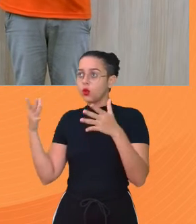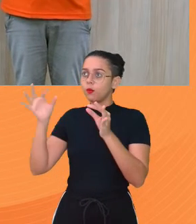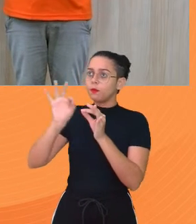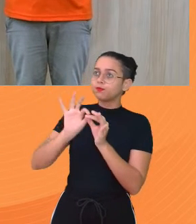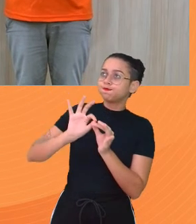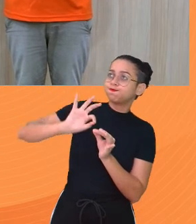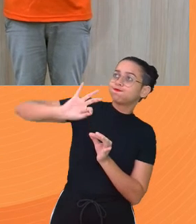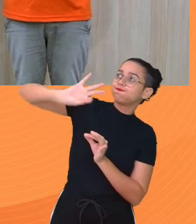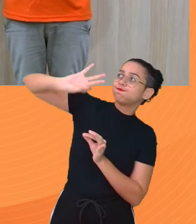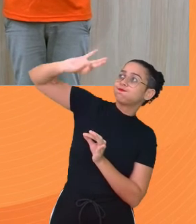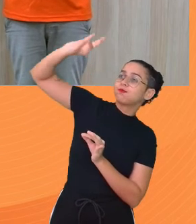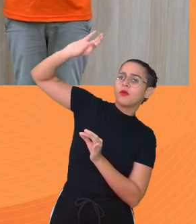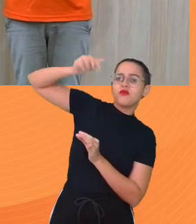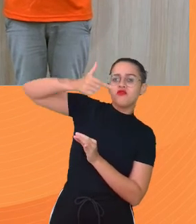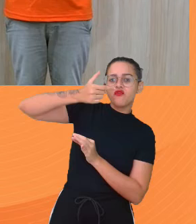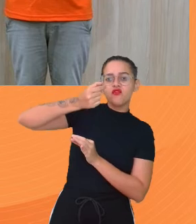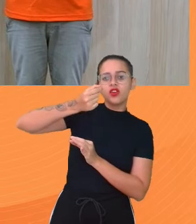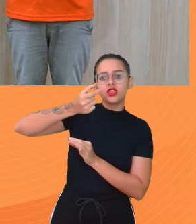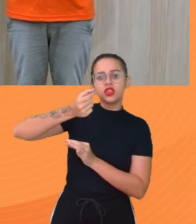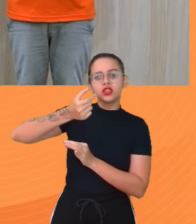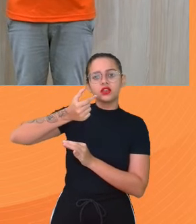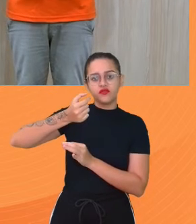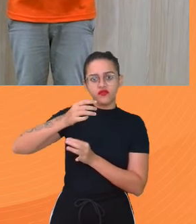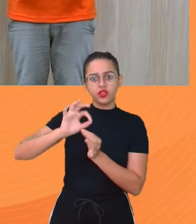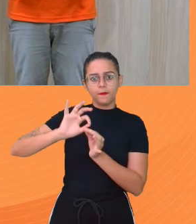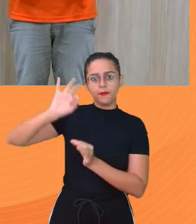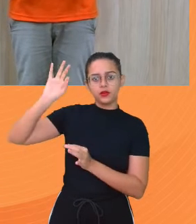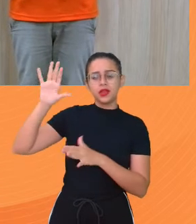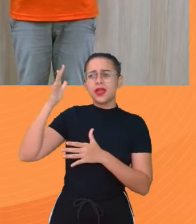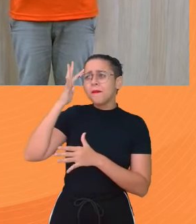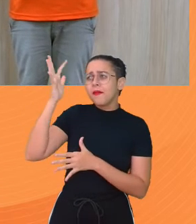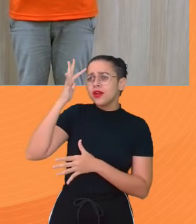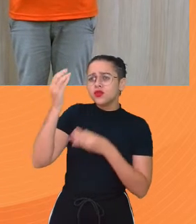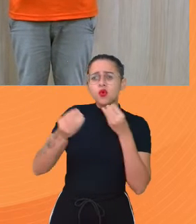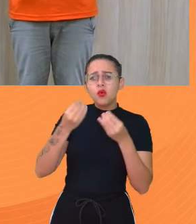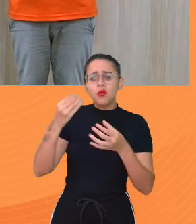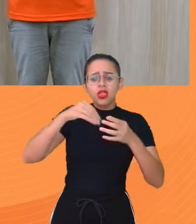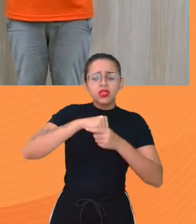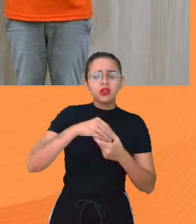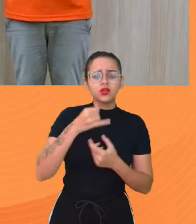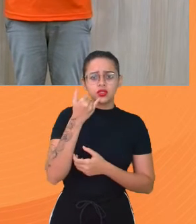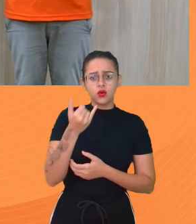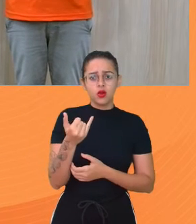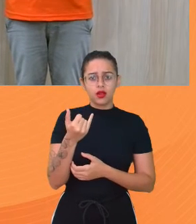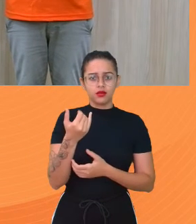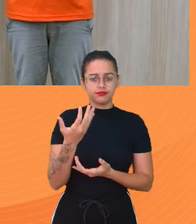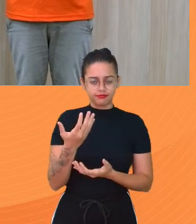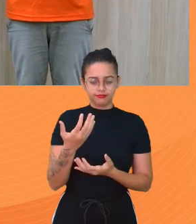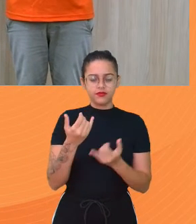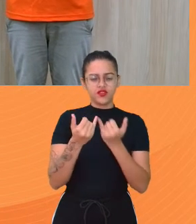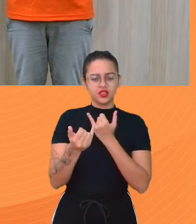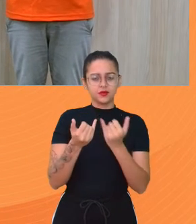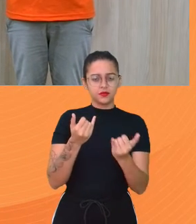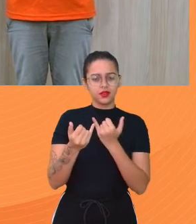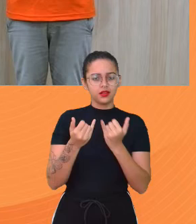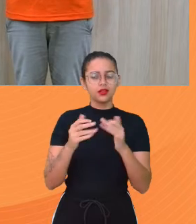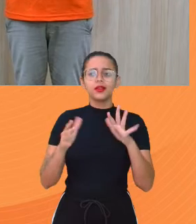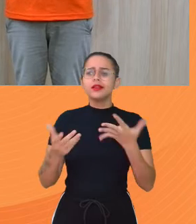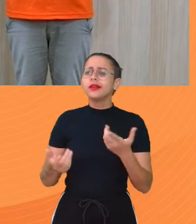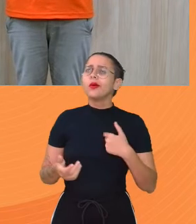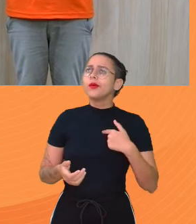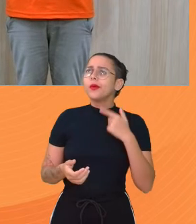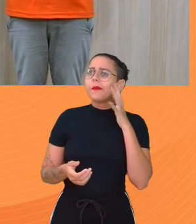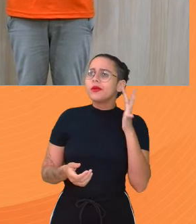altura fosse de 20 metros. Imagina como é que isso iria para um celular, para ficar semelhante. Então eu